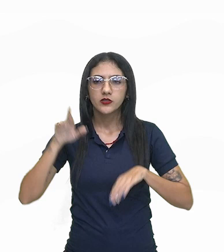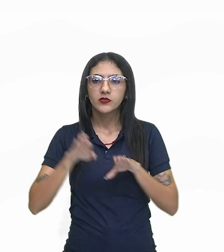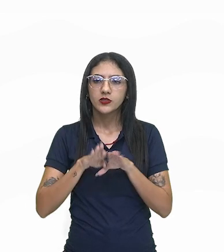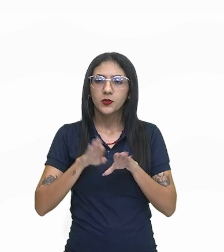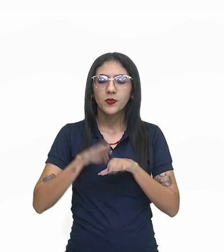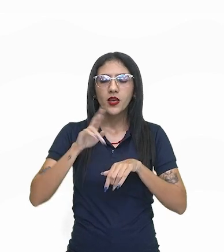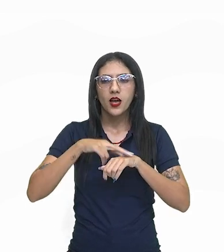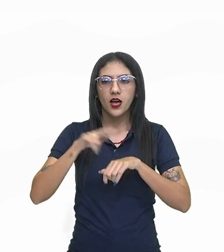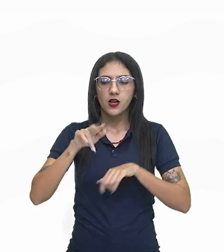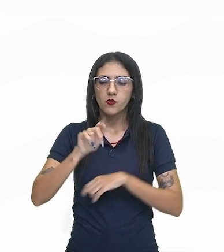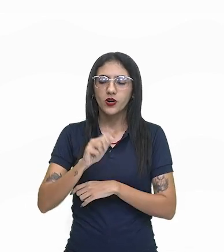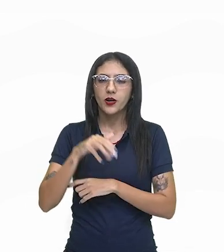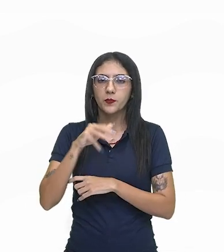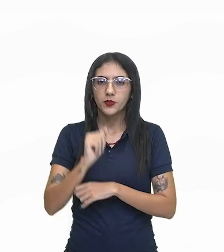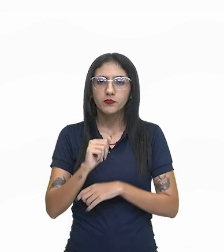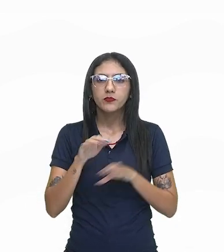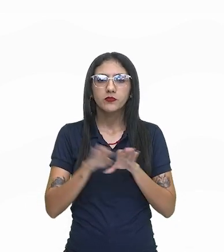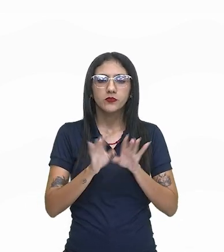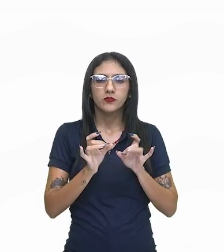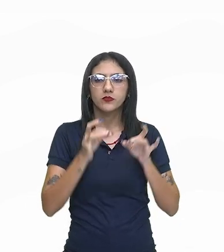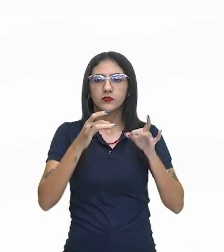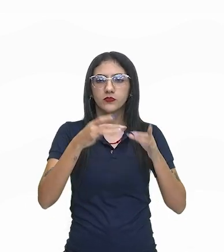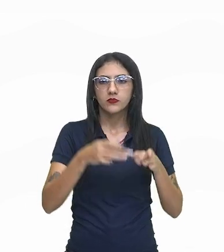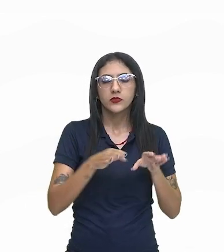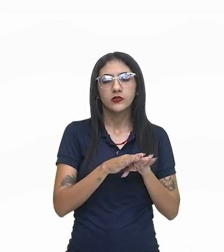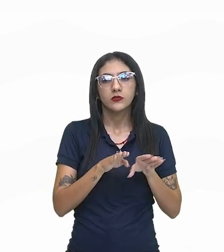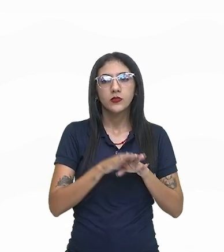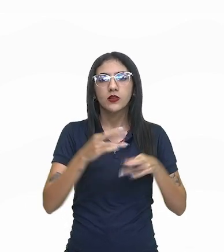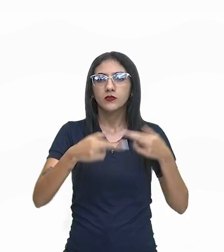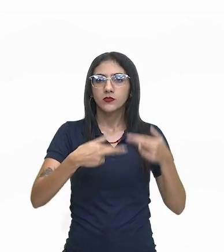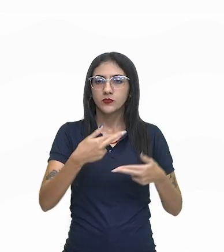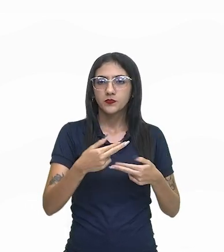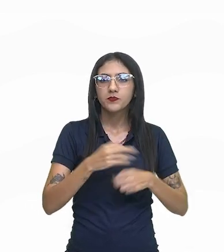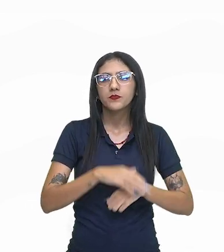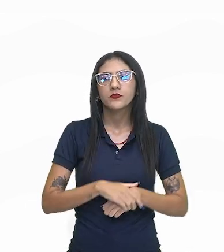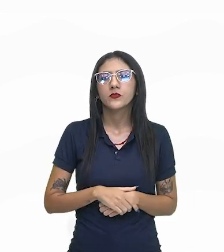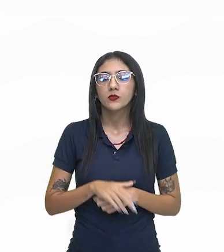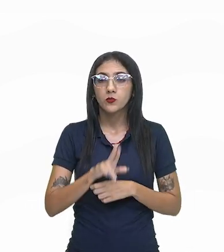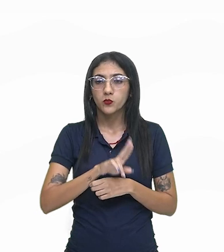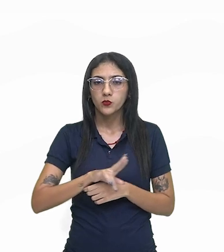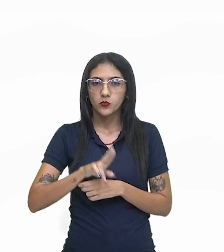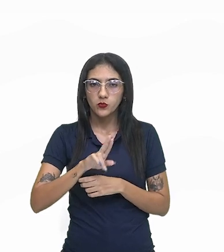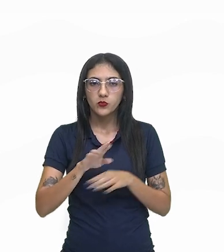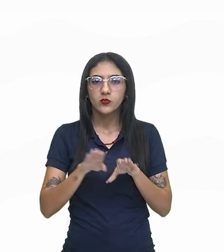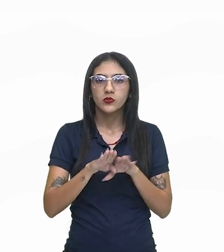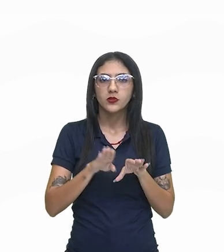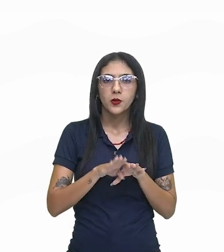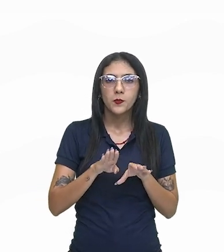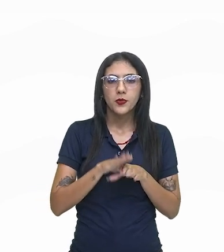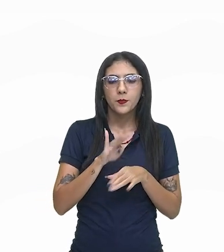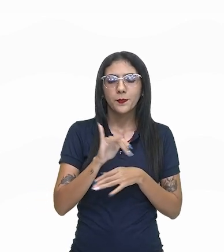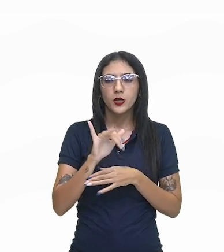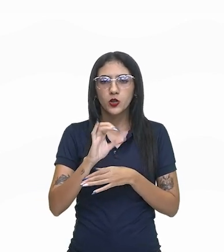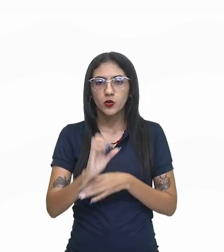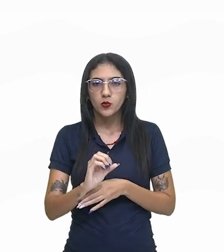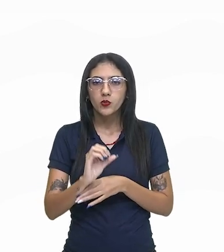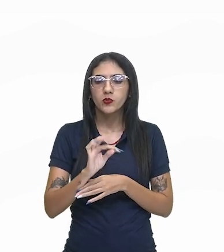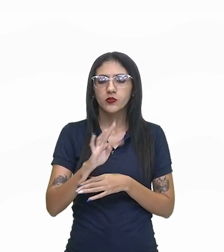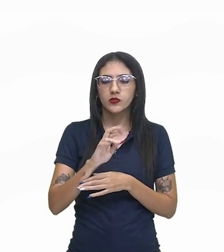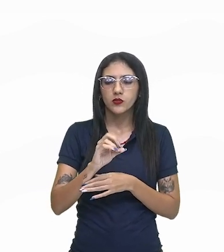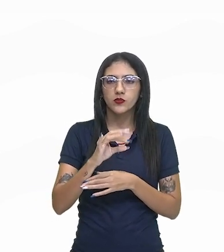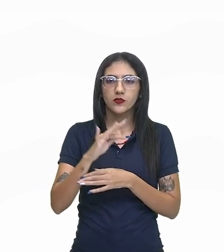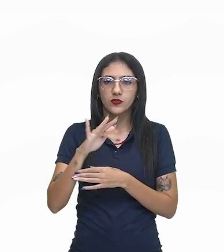raio gama, descarte e tratamento de resíduos, bioacumulação e biomagnificação